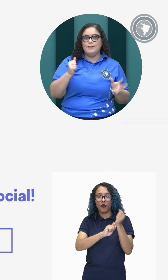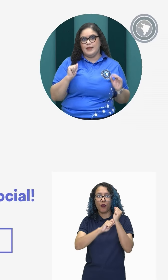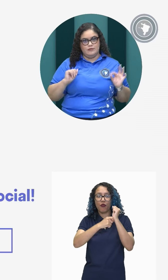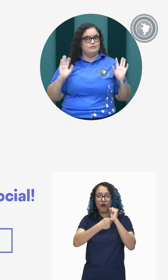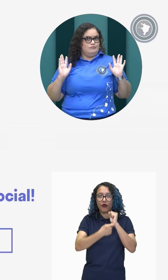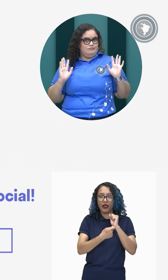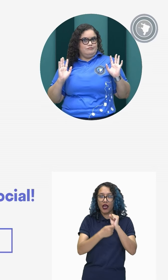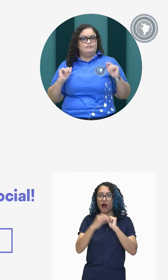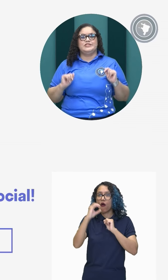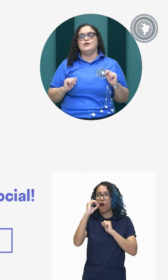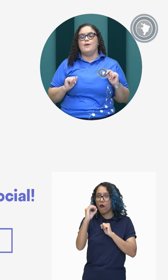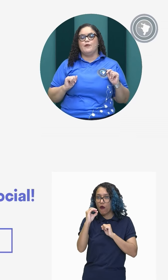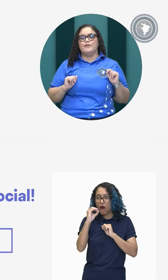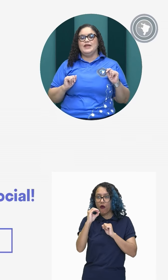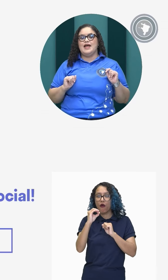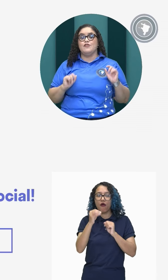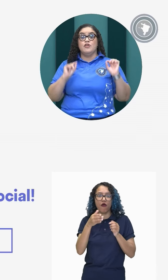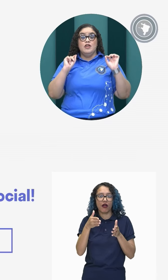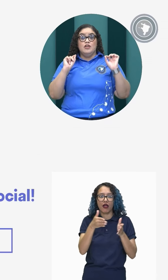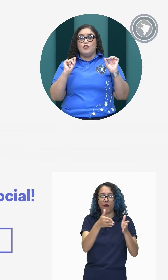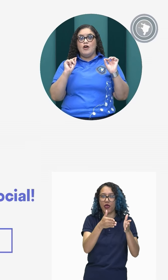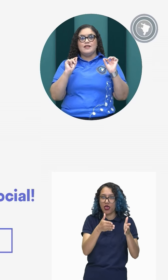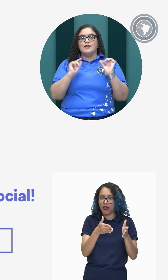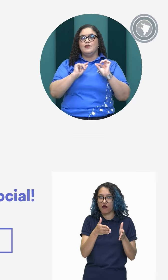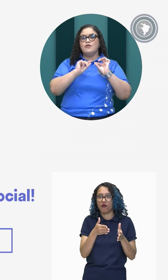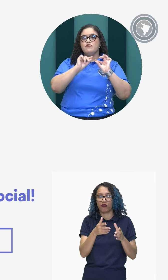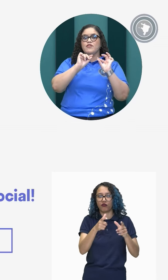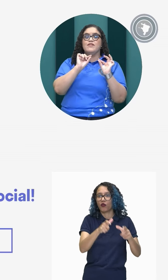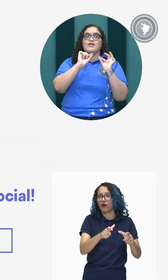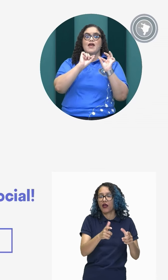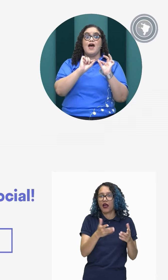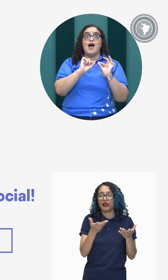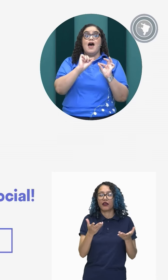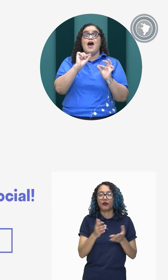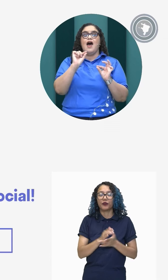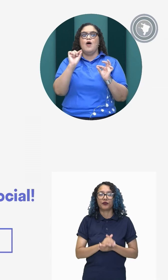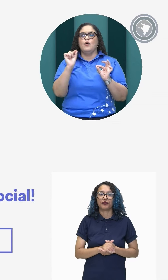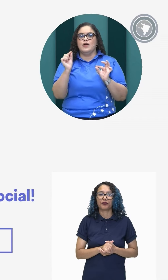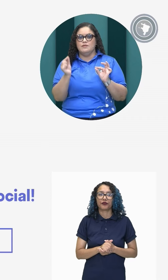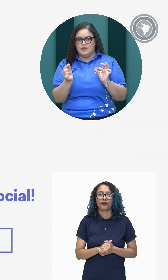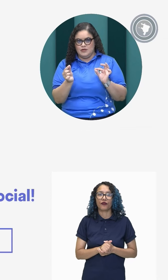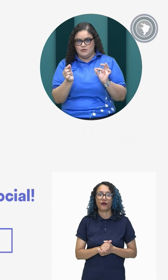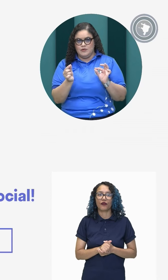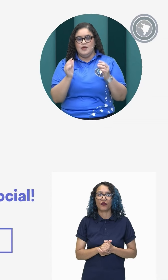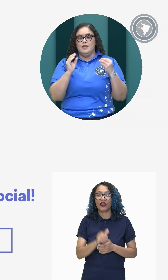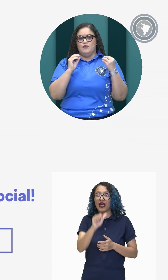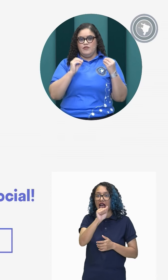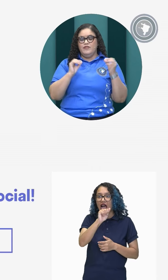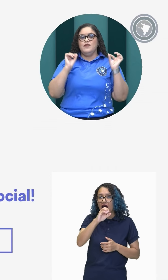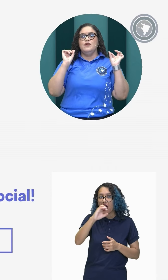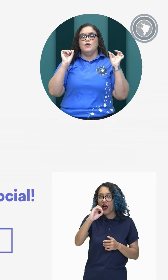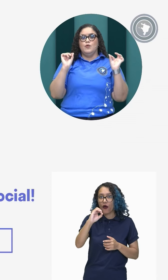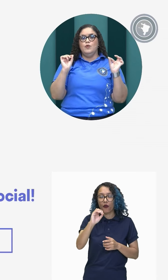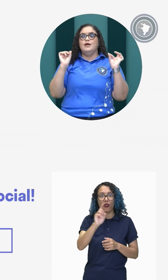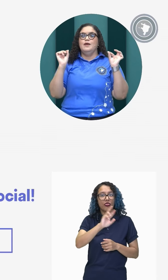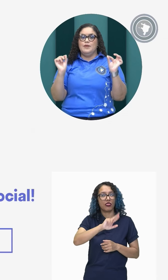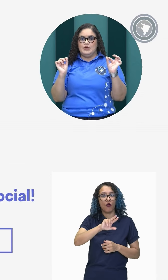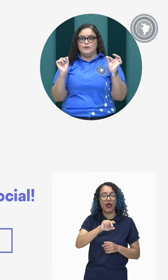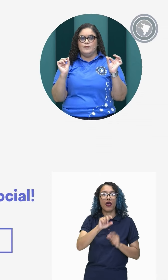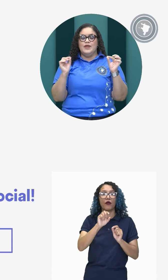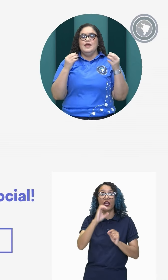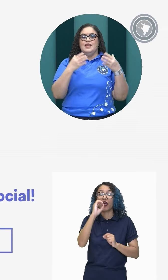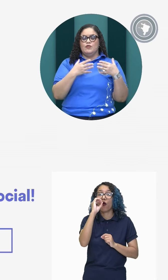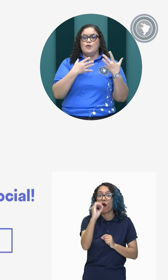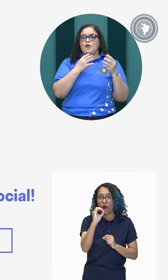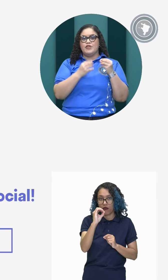o caminho. Seria uma possibilidade. Nota que eu não disse ao caminho. Eu disse o